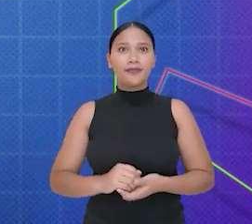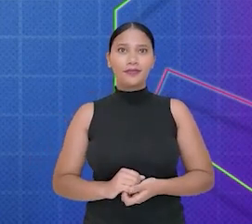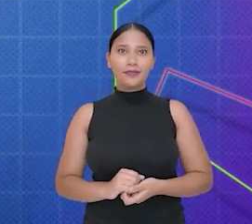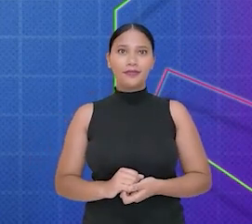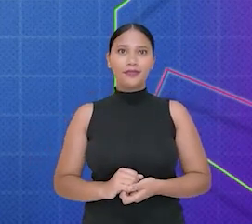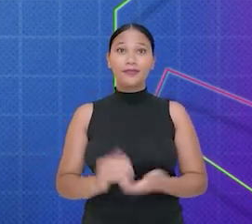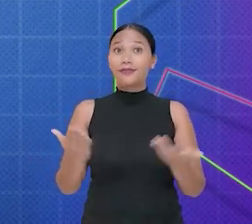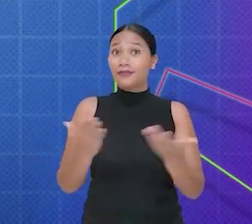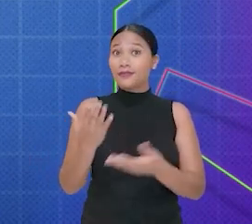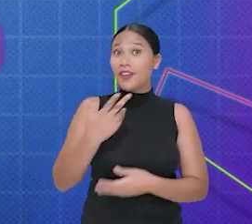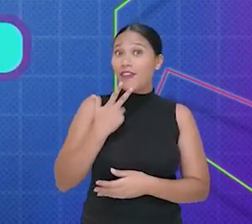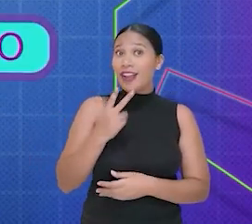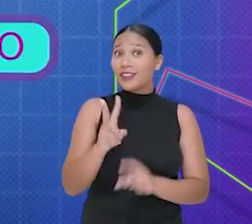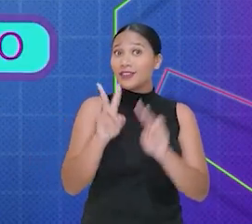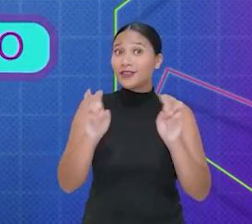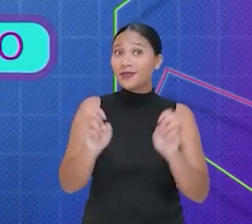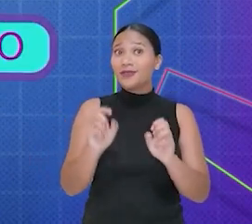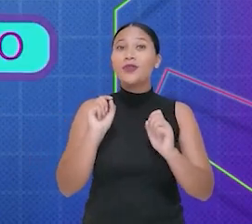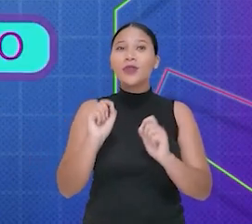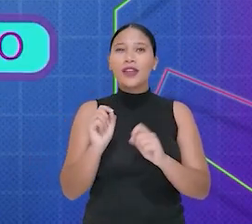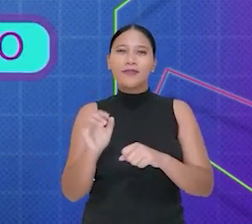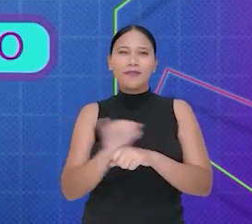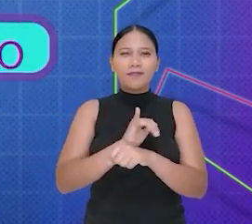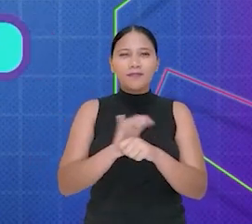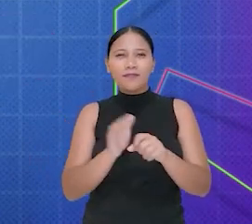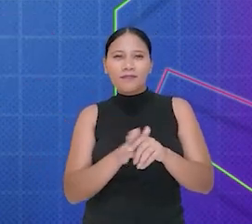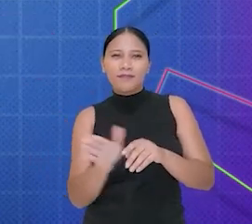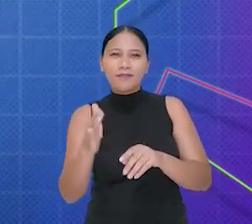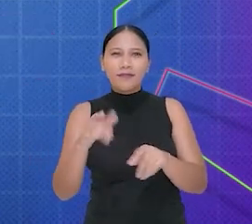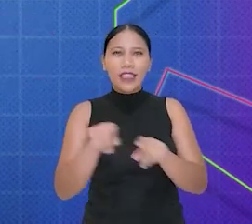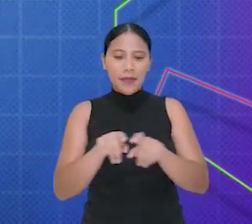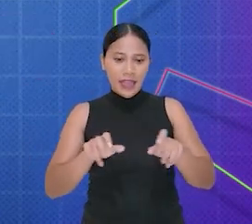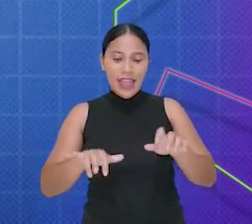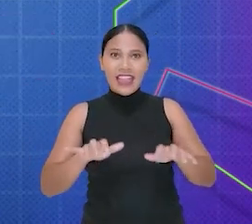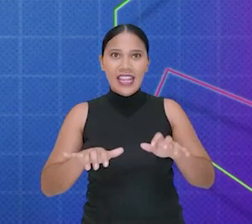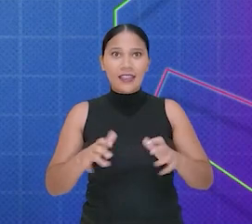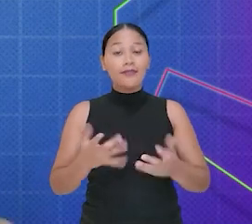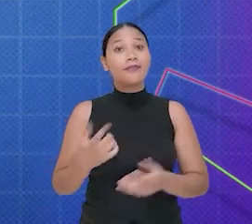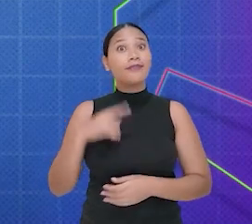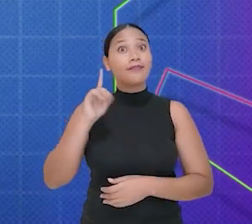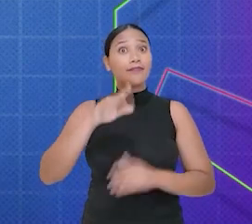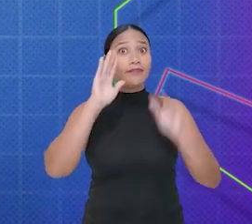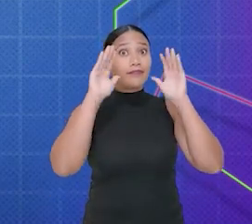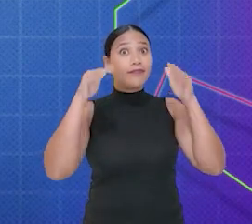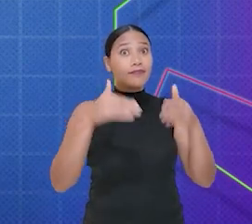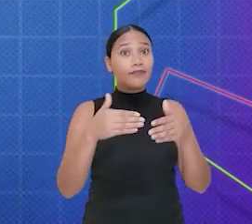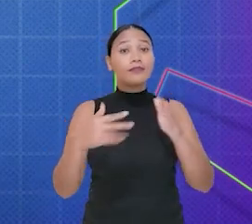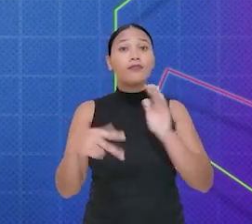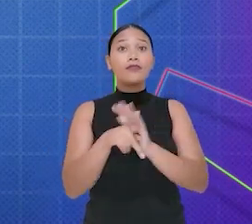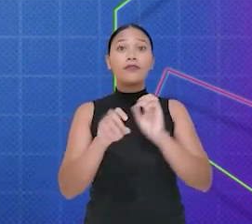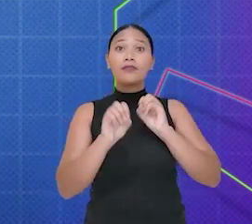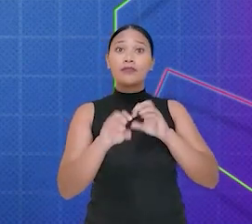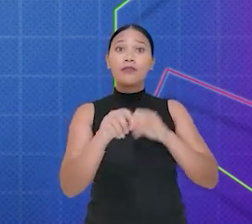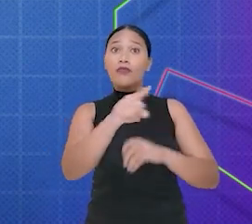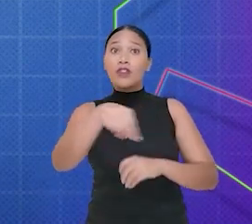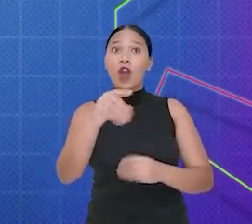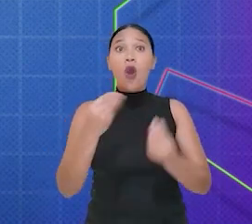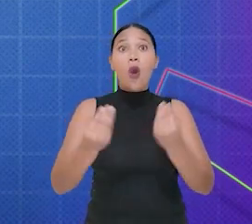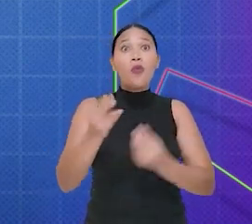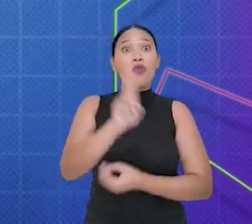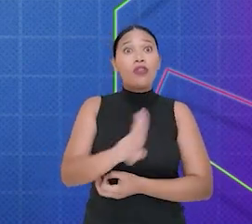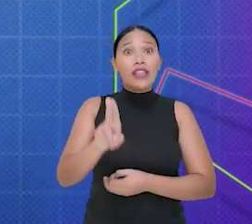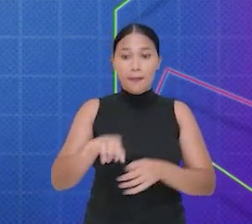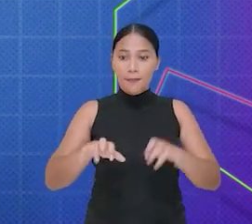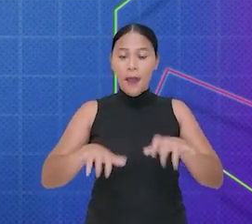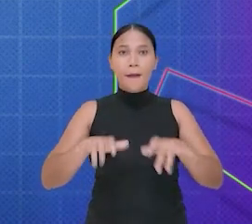hoje. Agora, vamos falar sobre atalhos e teclas de navegação. Esse módulo será dedicado a ensinar a vocês